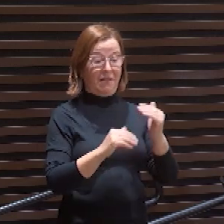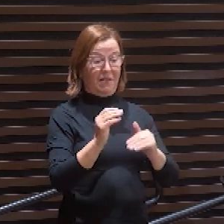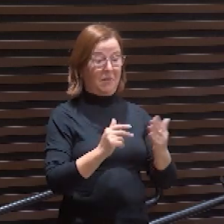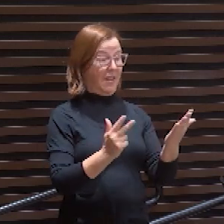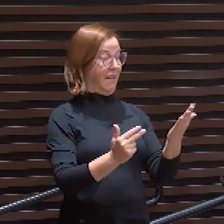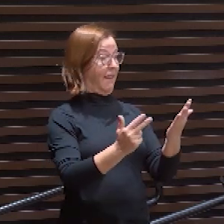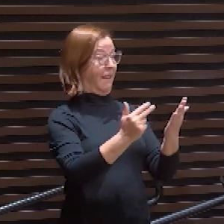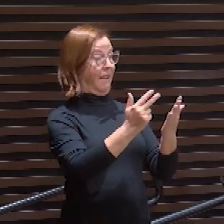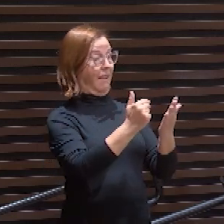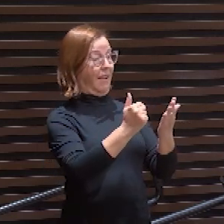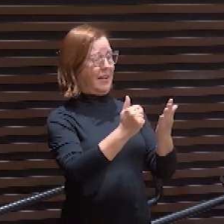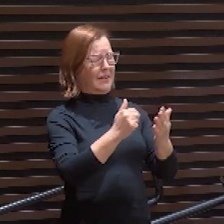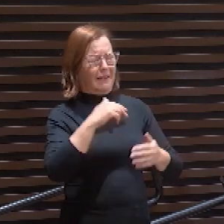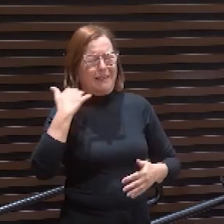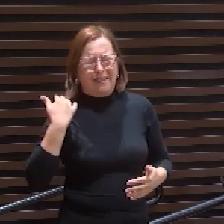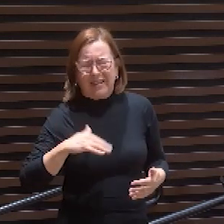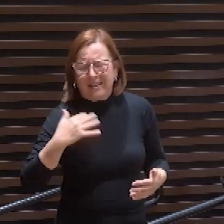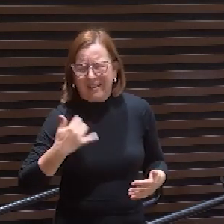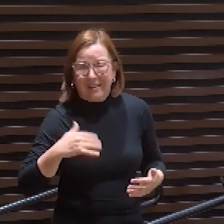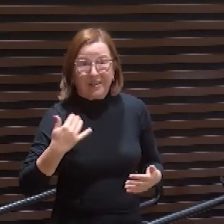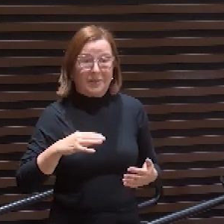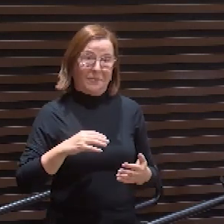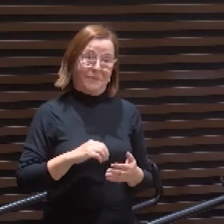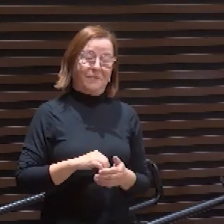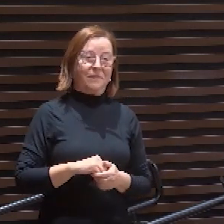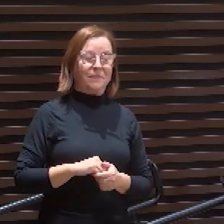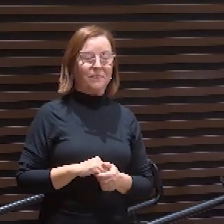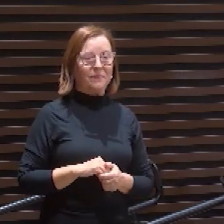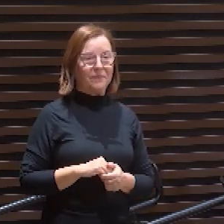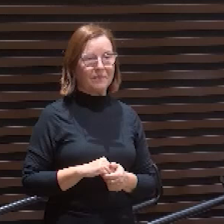artes que valiam fortuna.